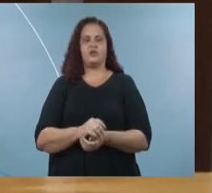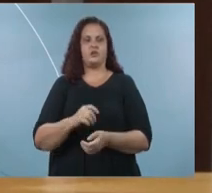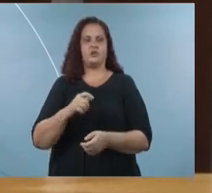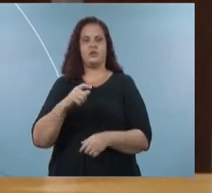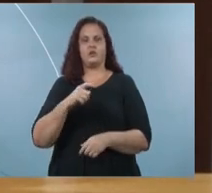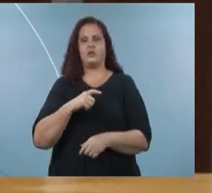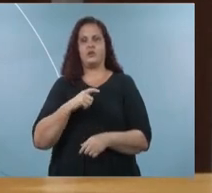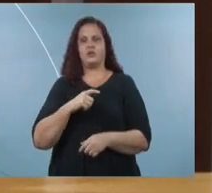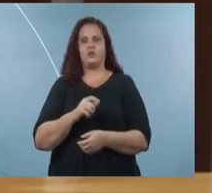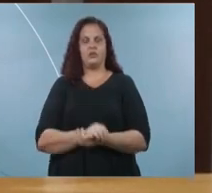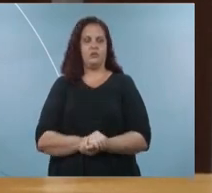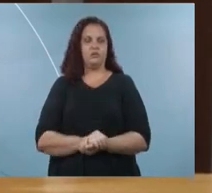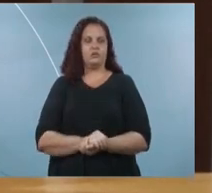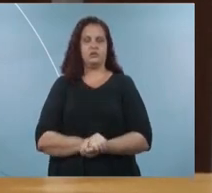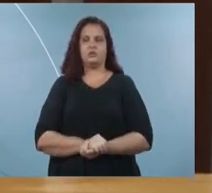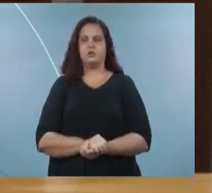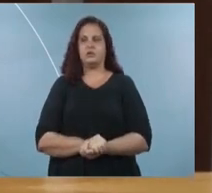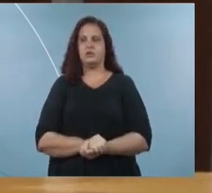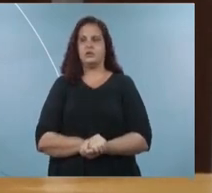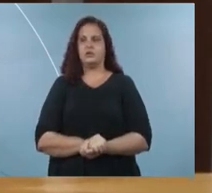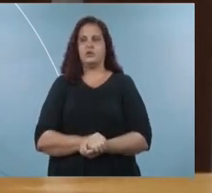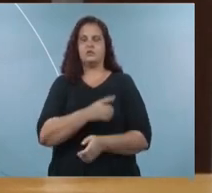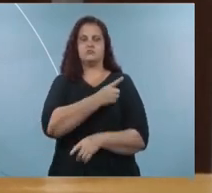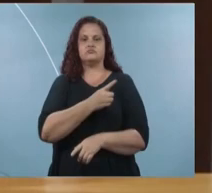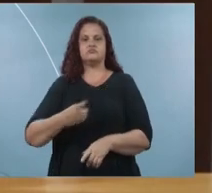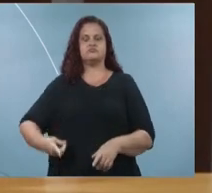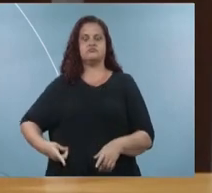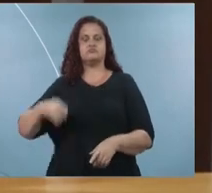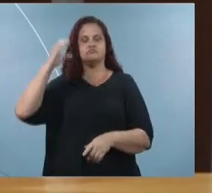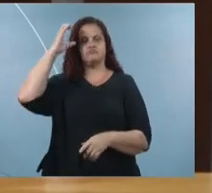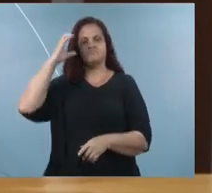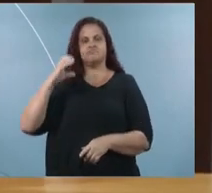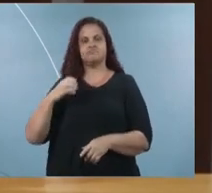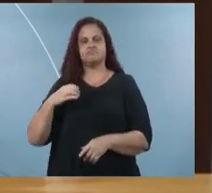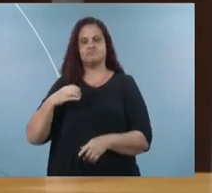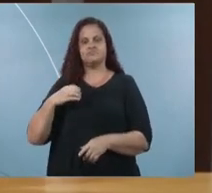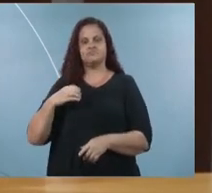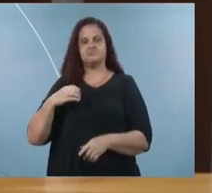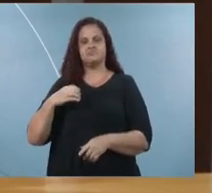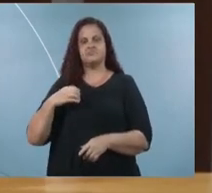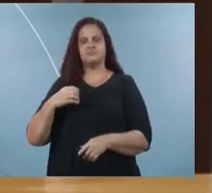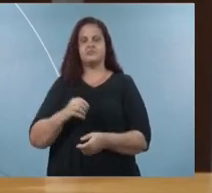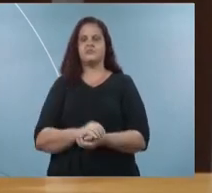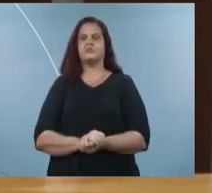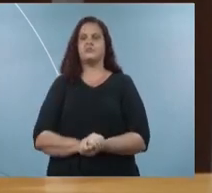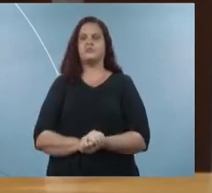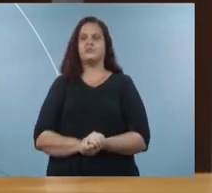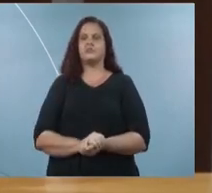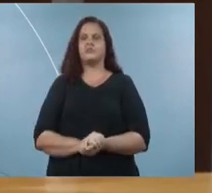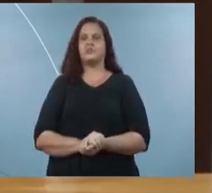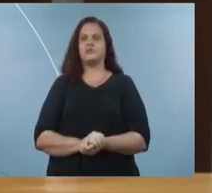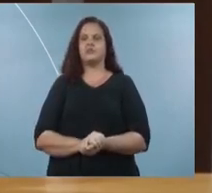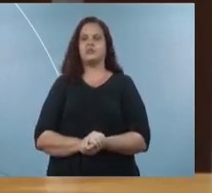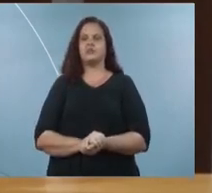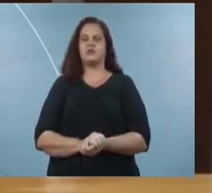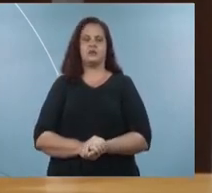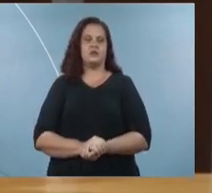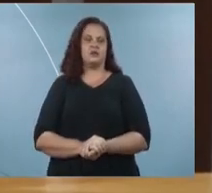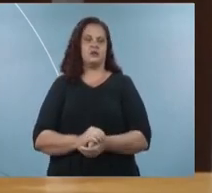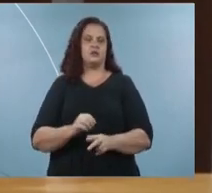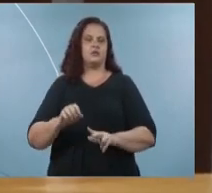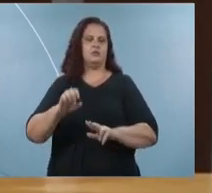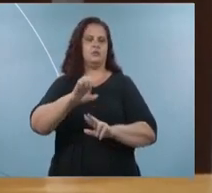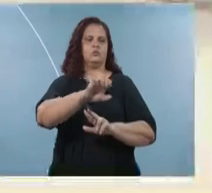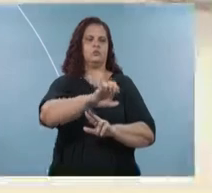palavra para a deputada Cristiane Dantas, que falará em nome deste Poder Legislativo.